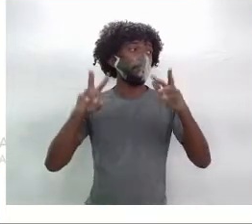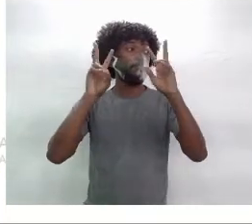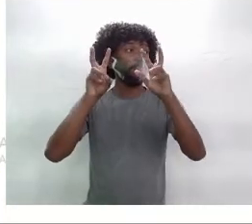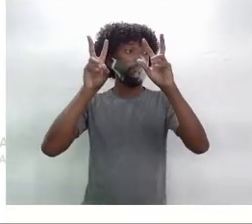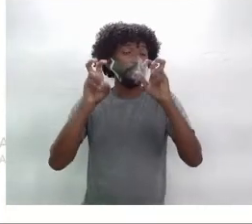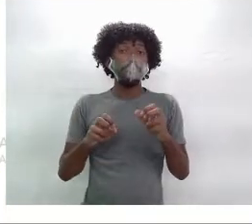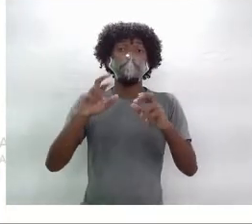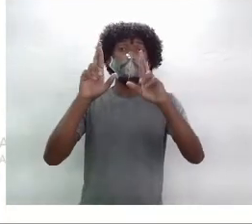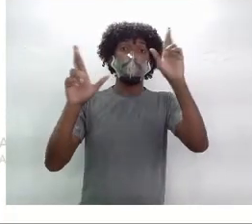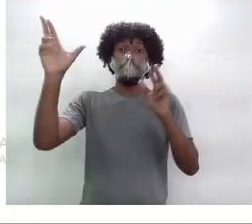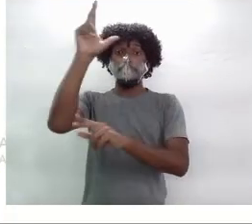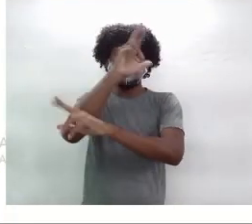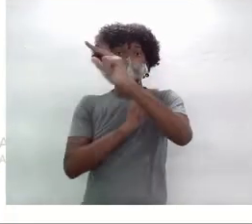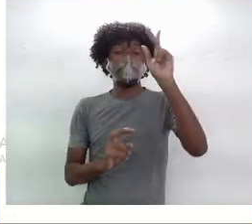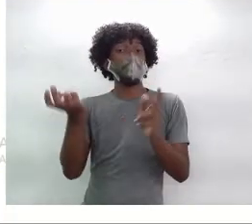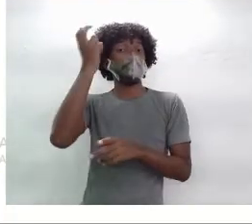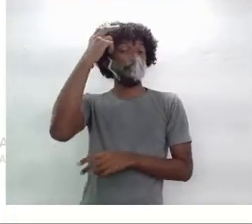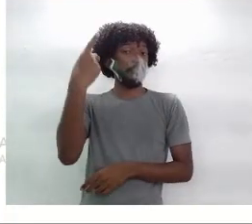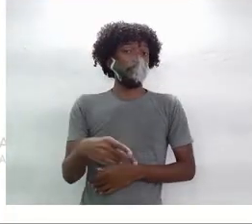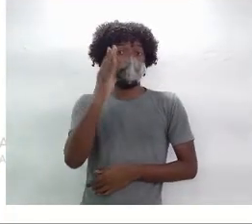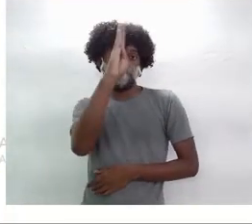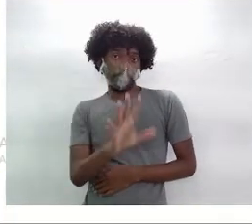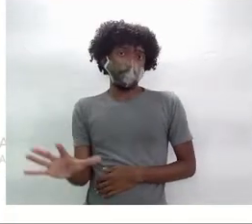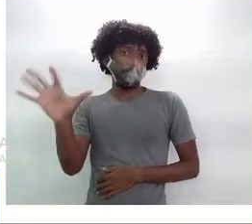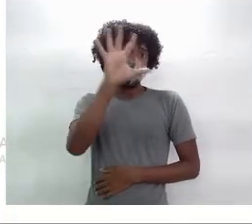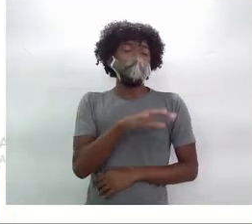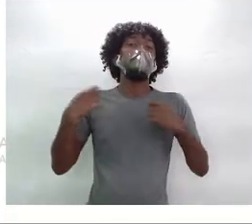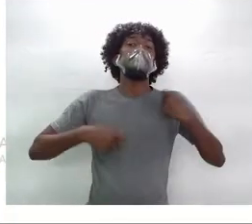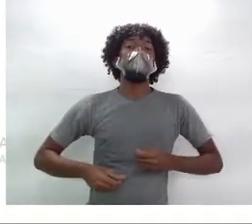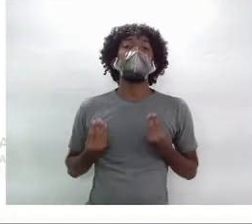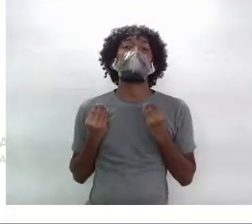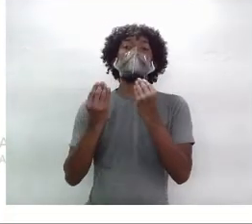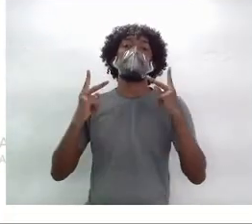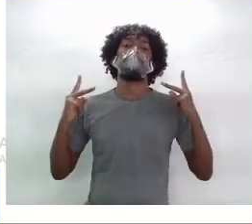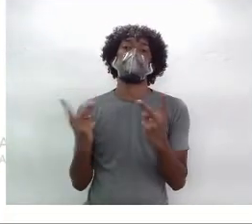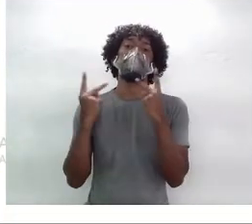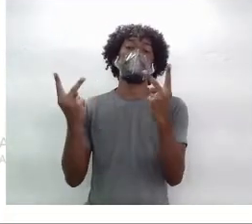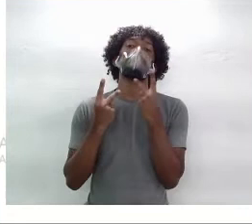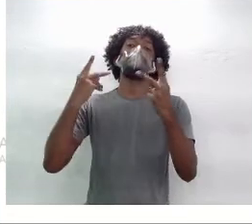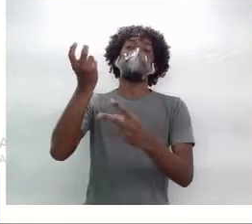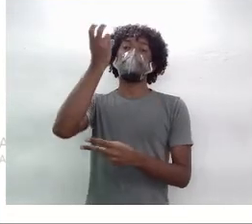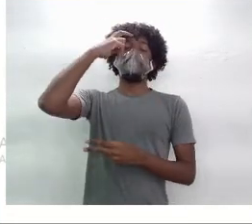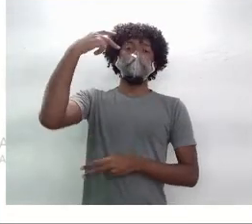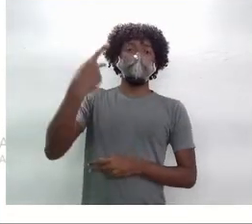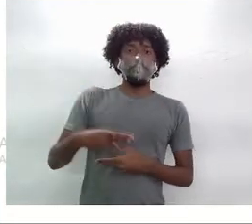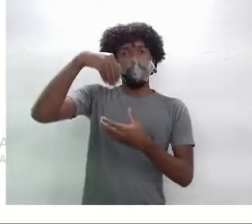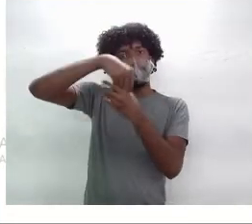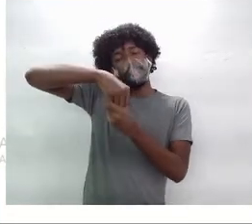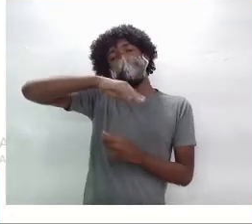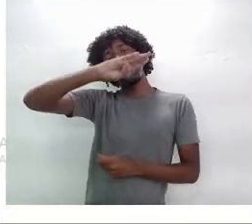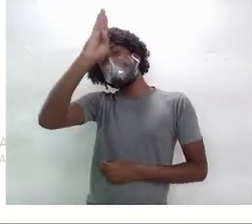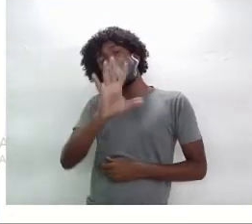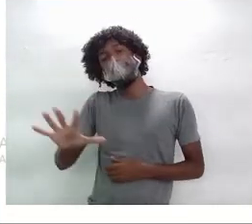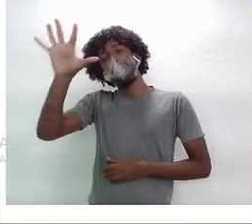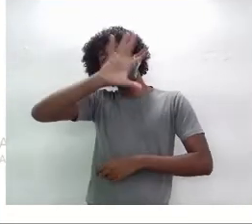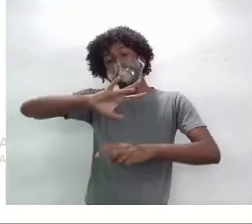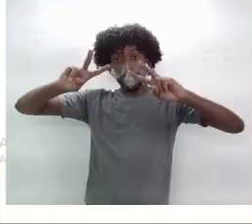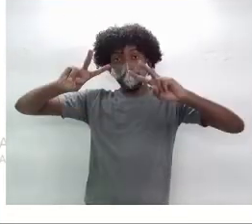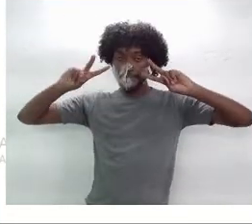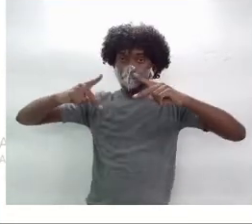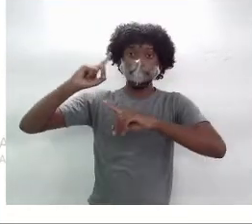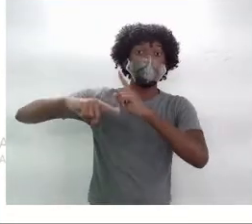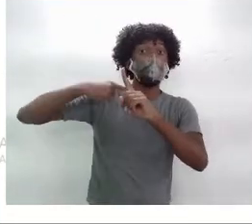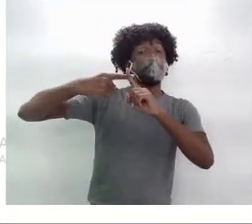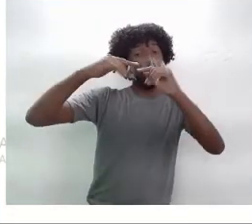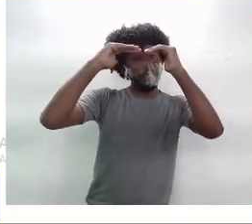do Brasil, deve-se promover o sentimento de valorização cultural do país, além do reconhecimento e respeito